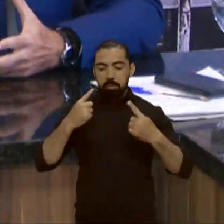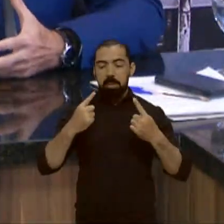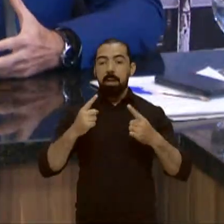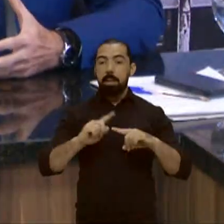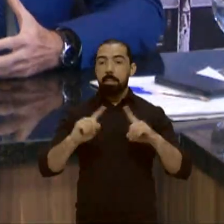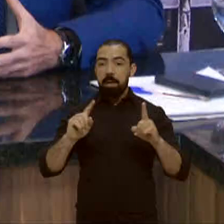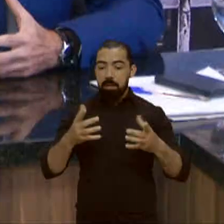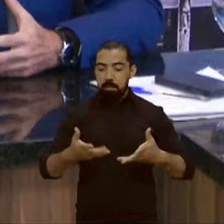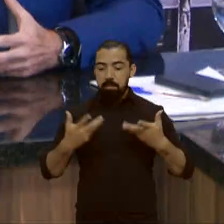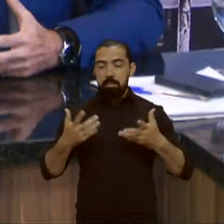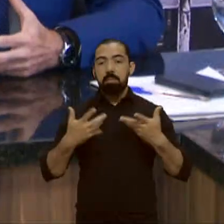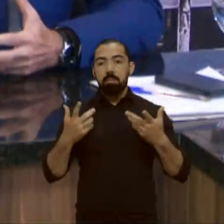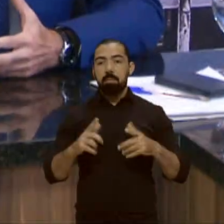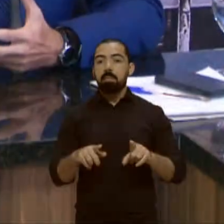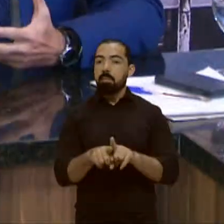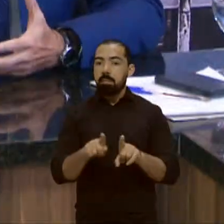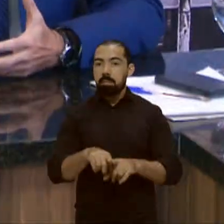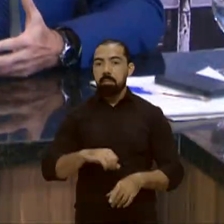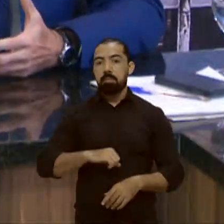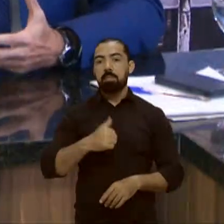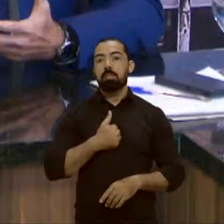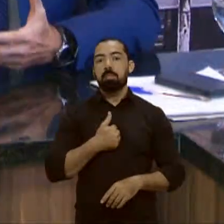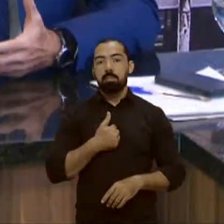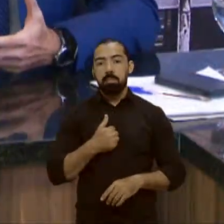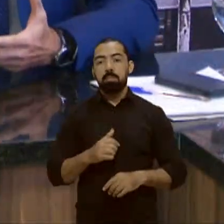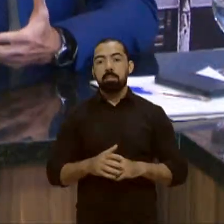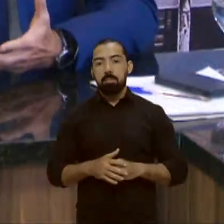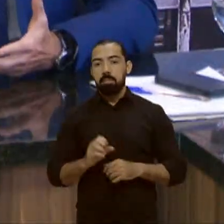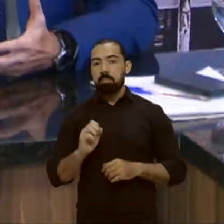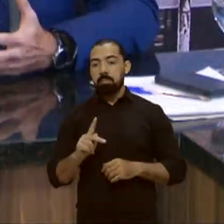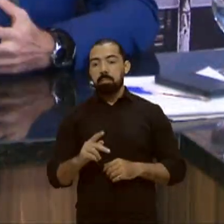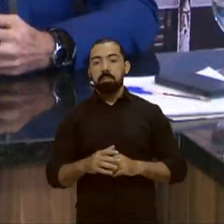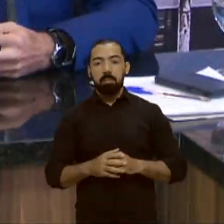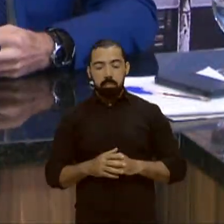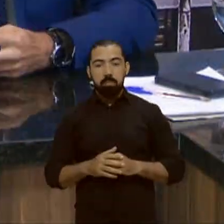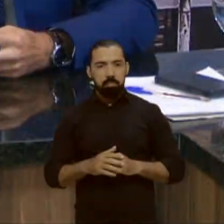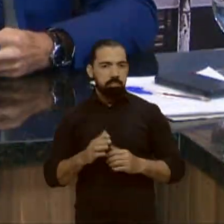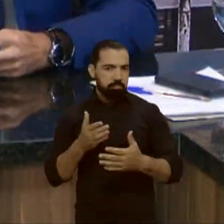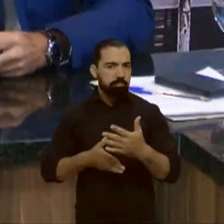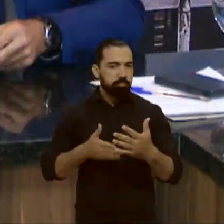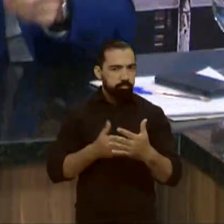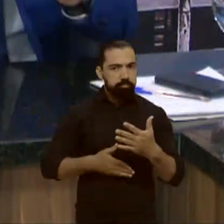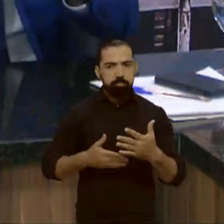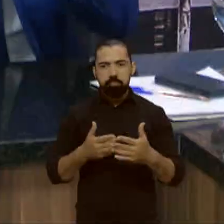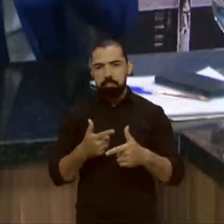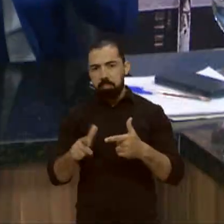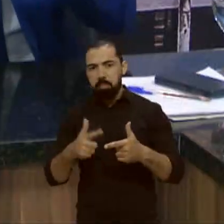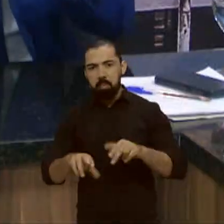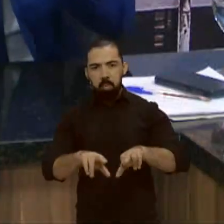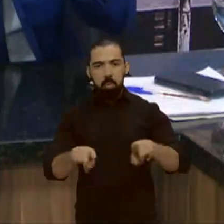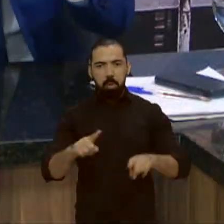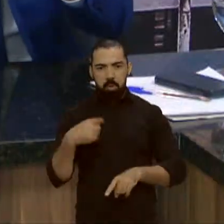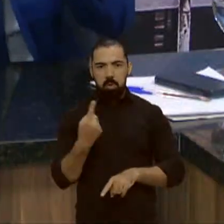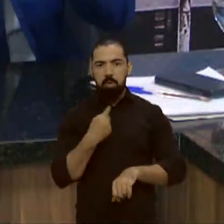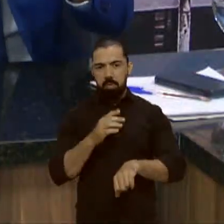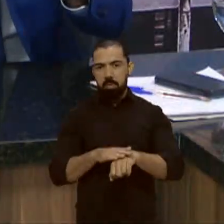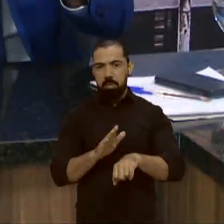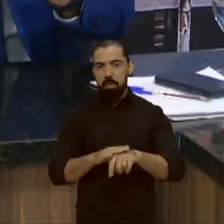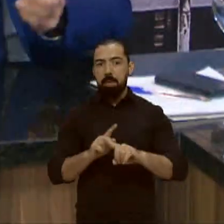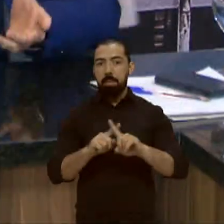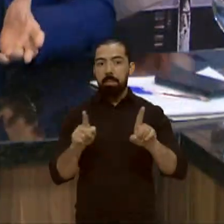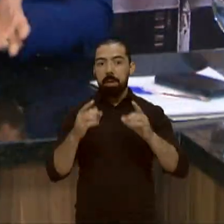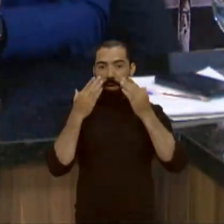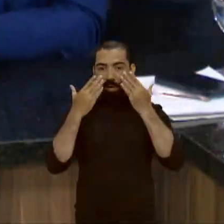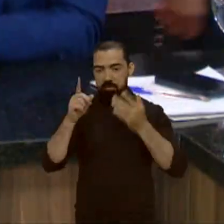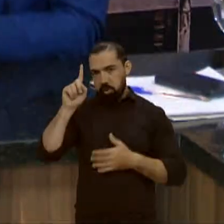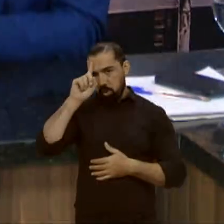nos entusiasma, apesar de todos os obstáculos e barreiras que nós enfrentamos. Né? Barreiras que se revelam